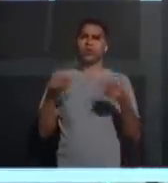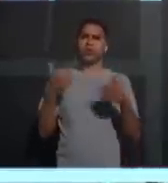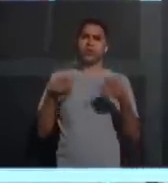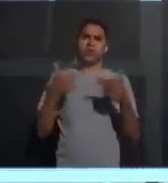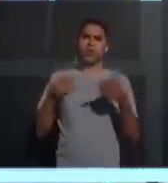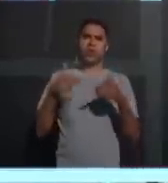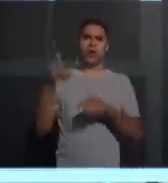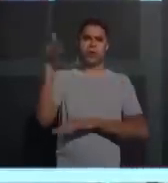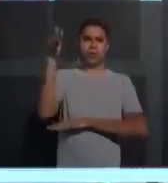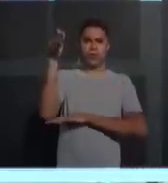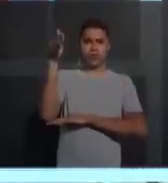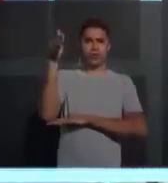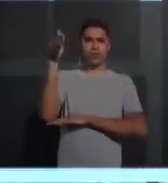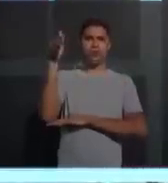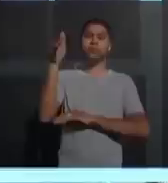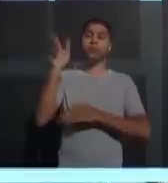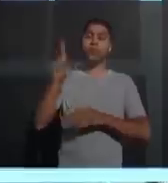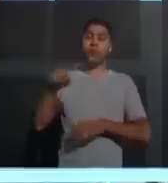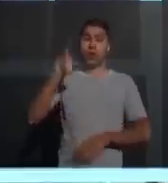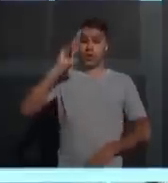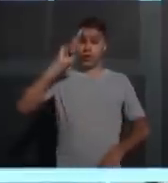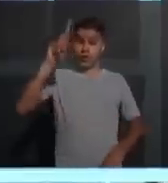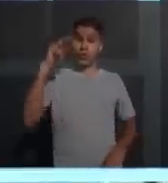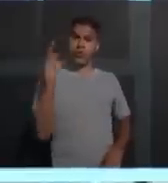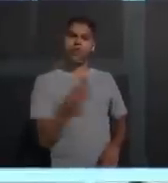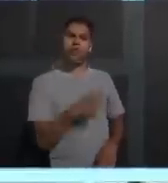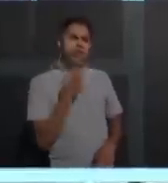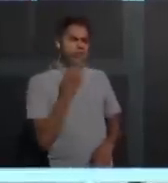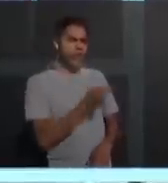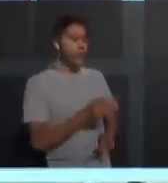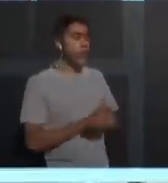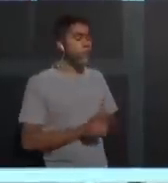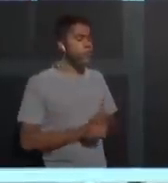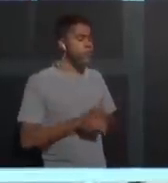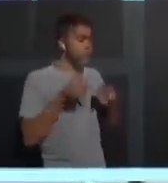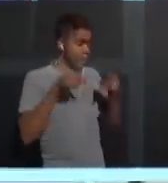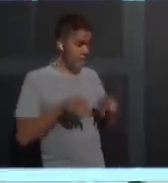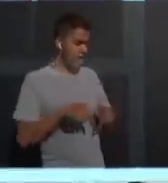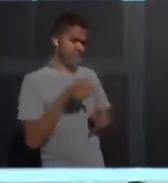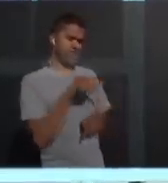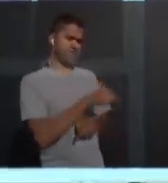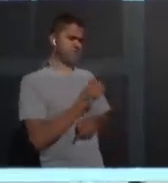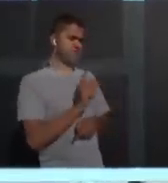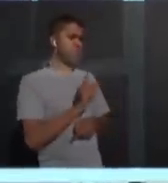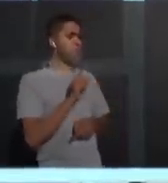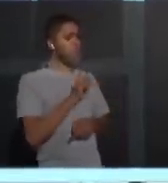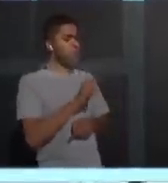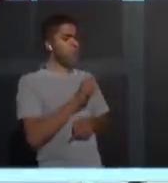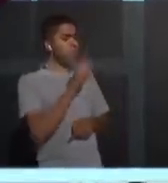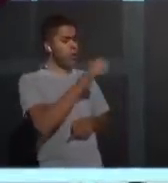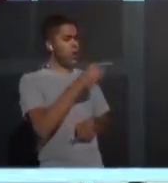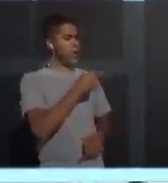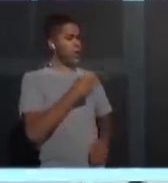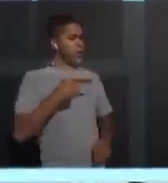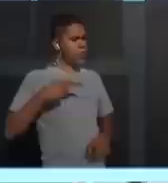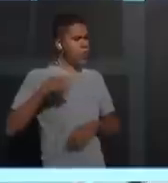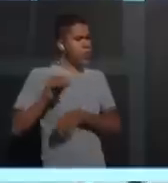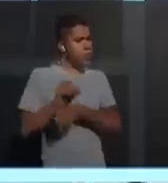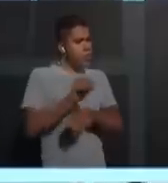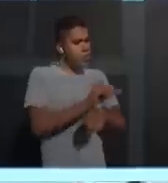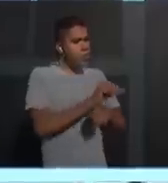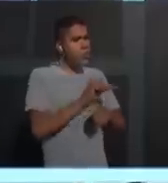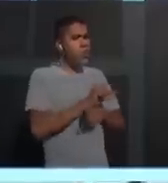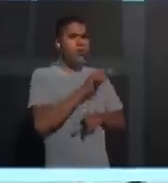palace hotel e à própria chefe dele um dia falou com ele aqui não é o seu lugar o seu lugar é pastoreando